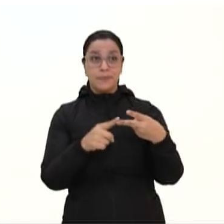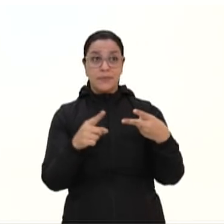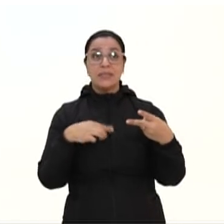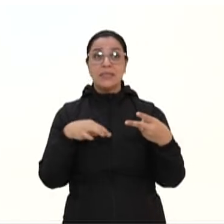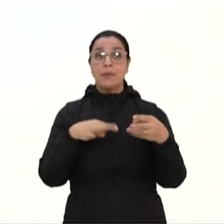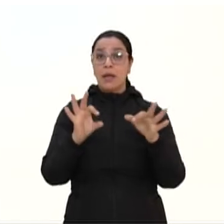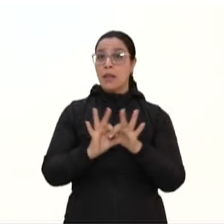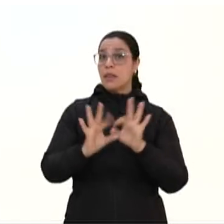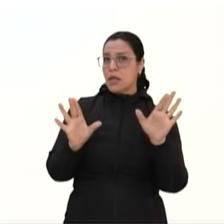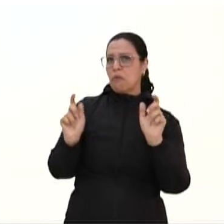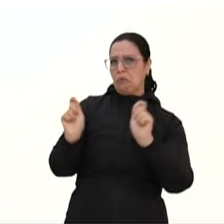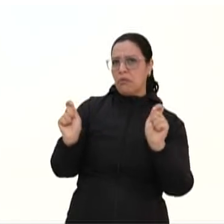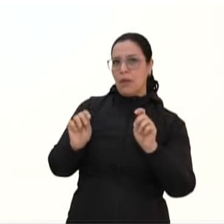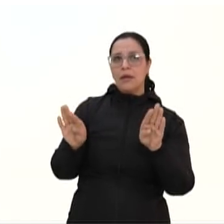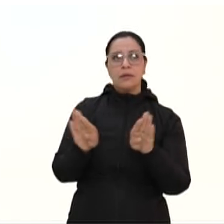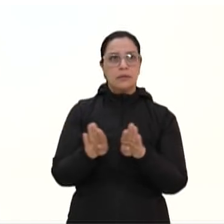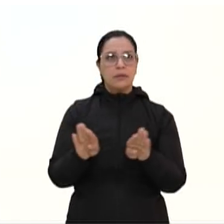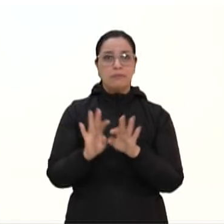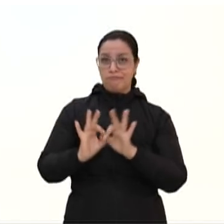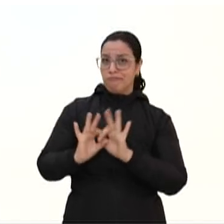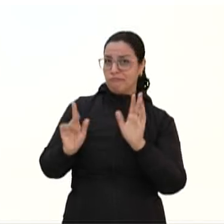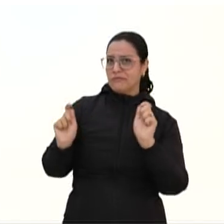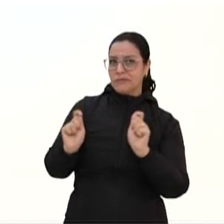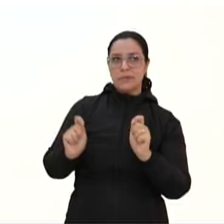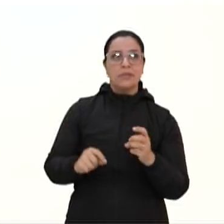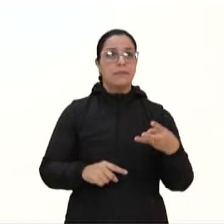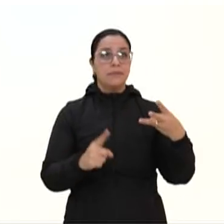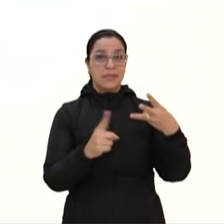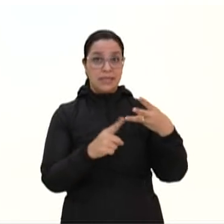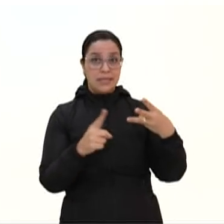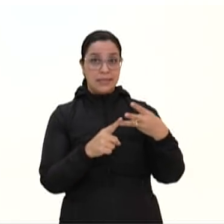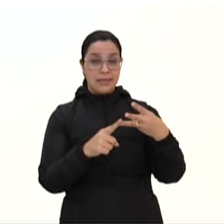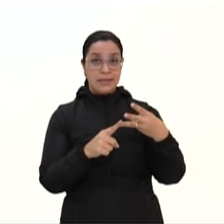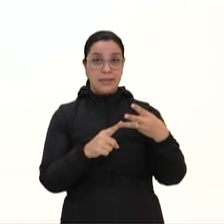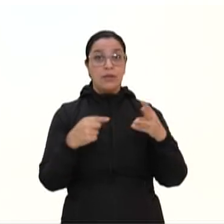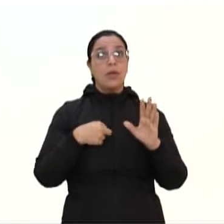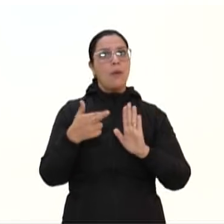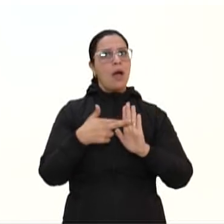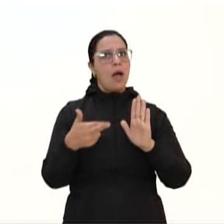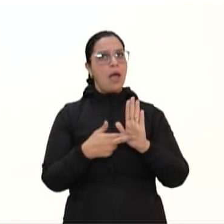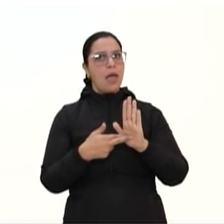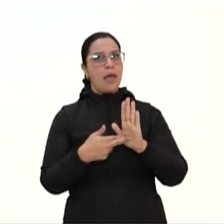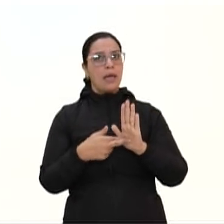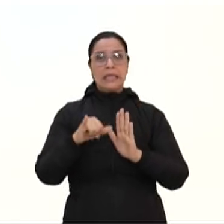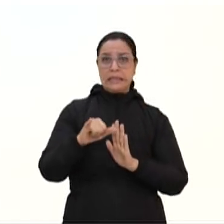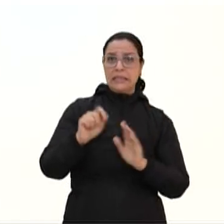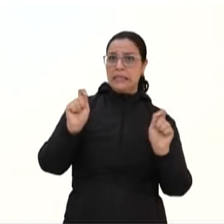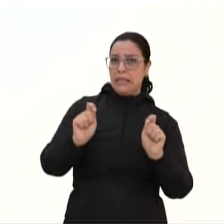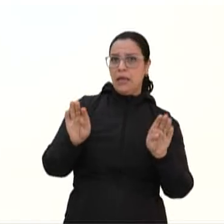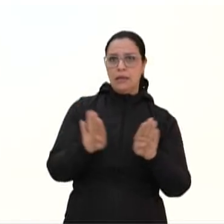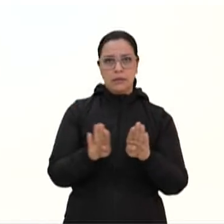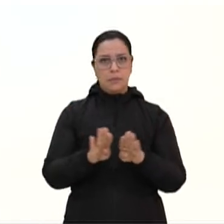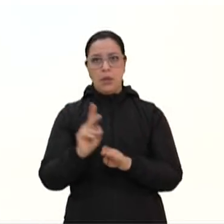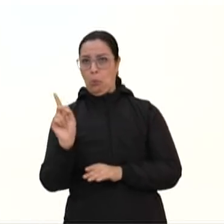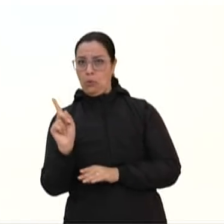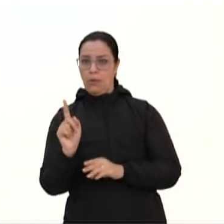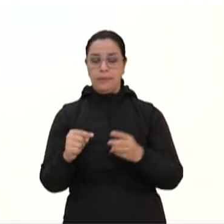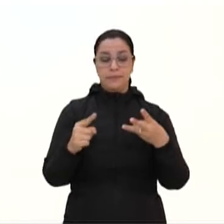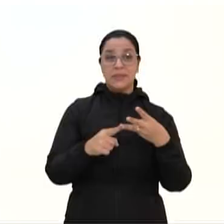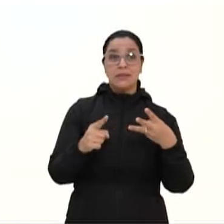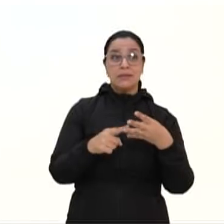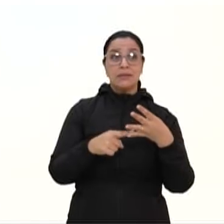E nós temos várias e muitas outras. Podemos classificar as conjunções